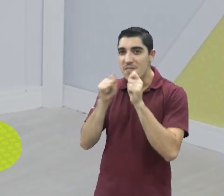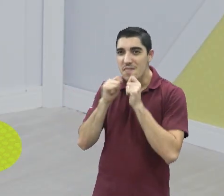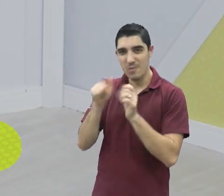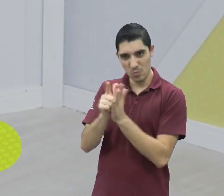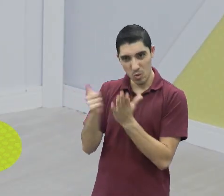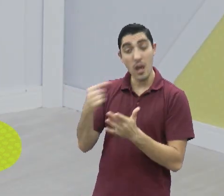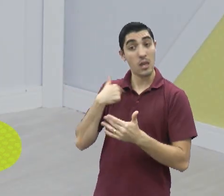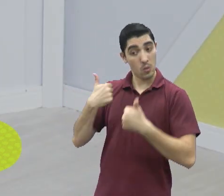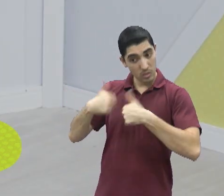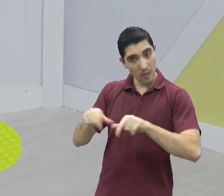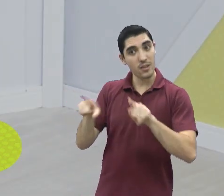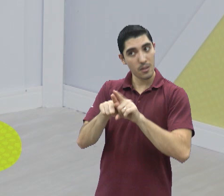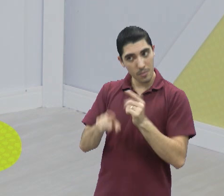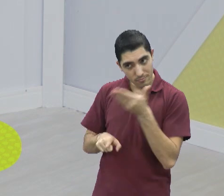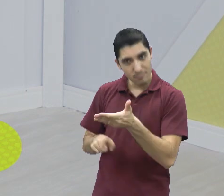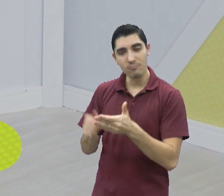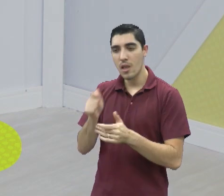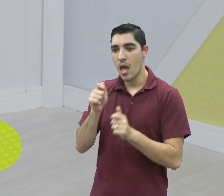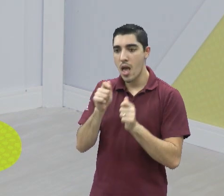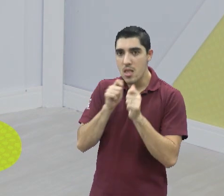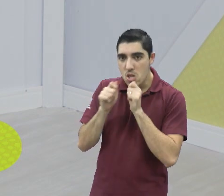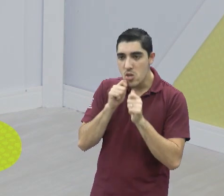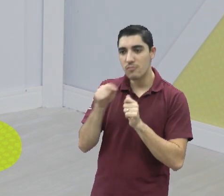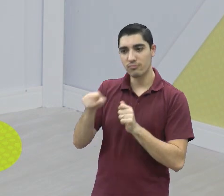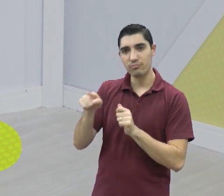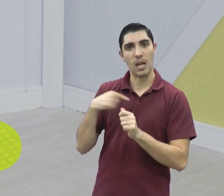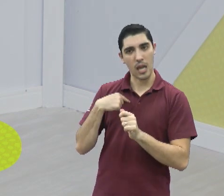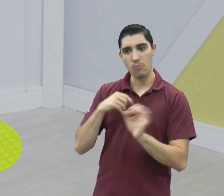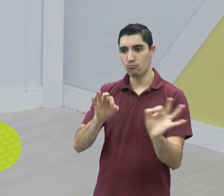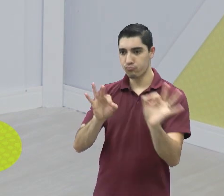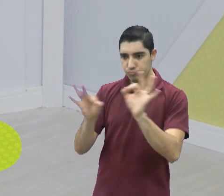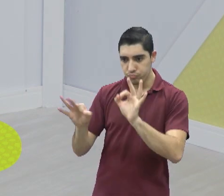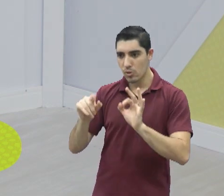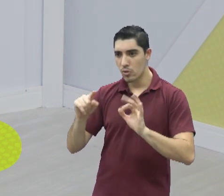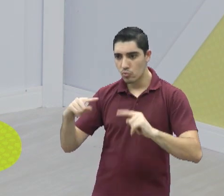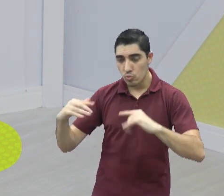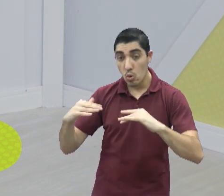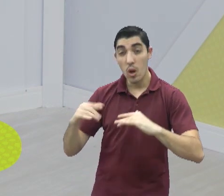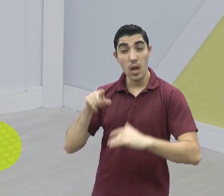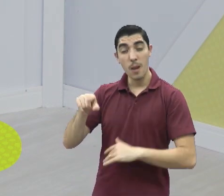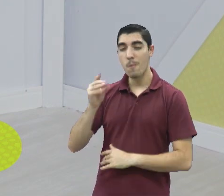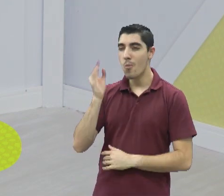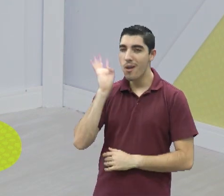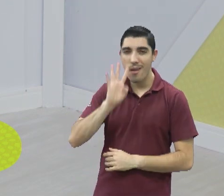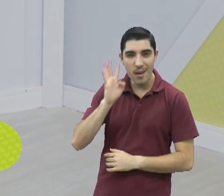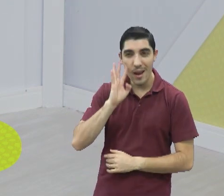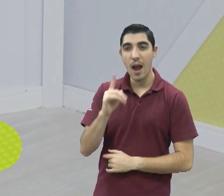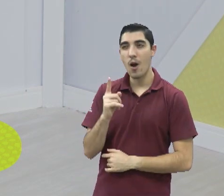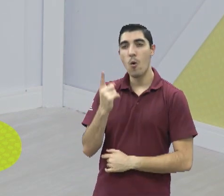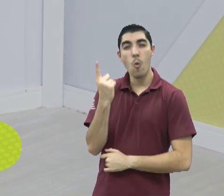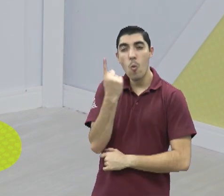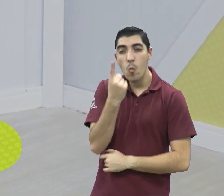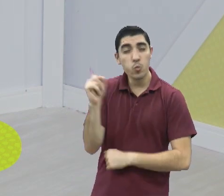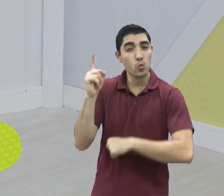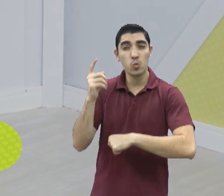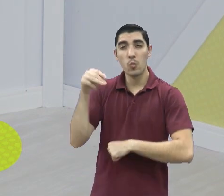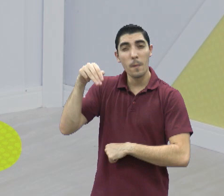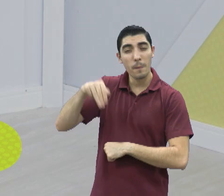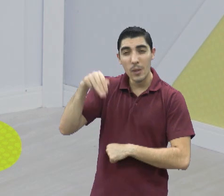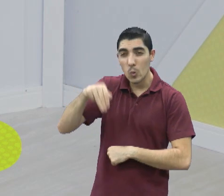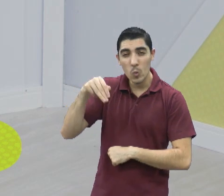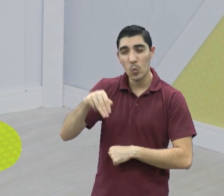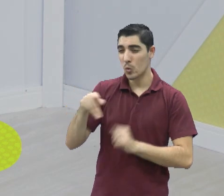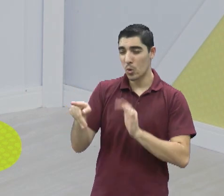estava lá também nessa cobertura. Enfim, foi muito bacana. Decidido no último jogo. jogo e tudo mais. Realmente tem história